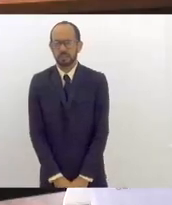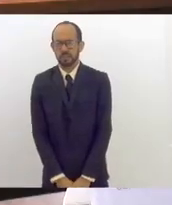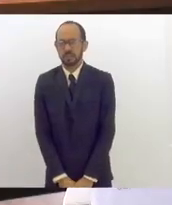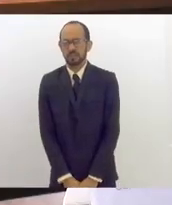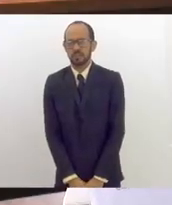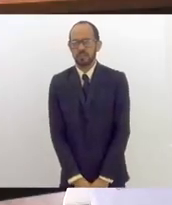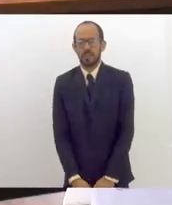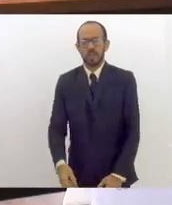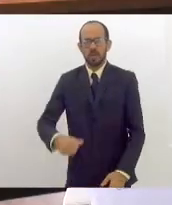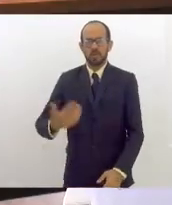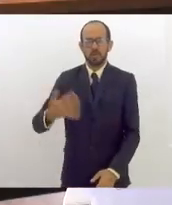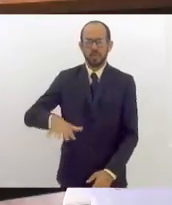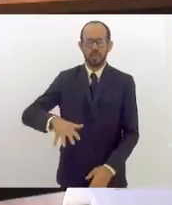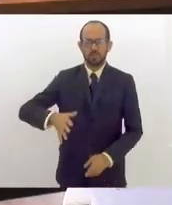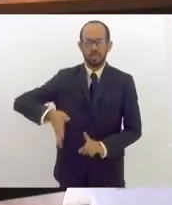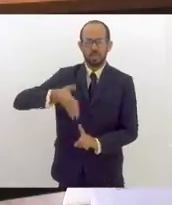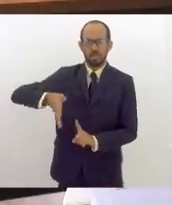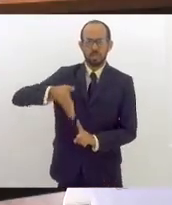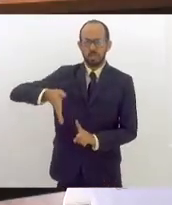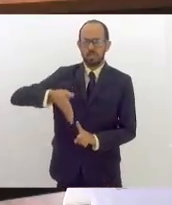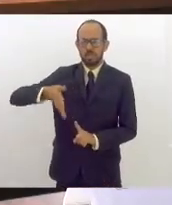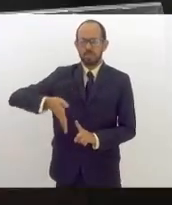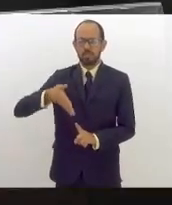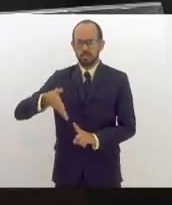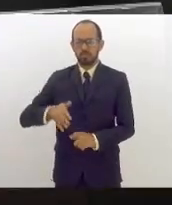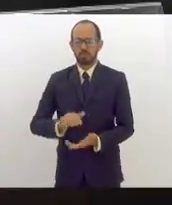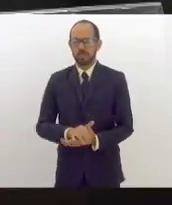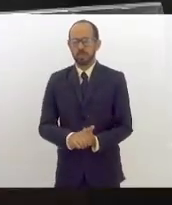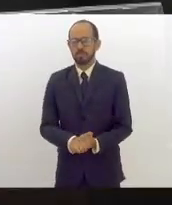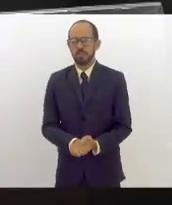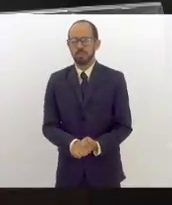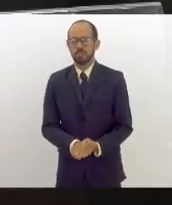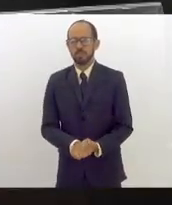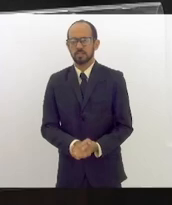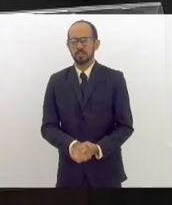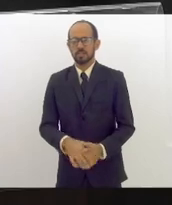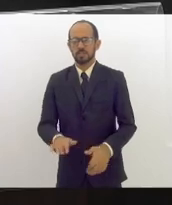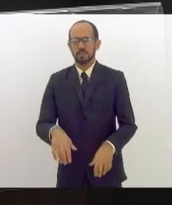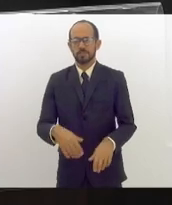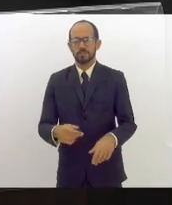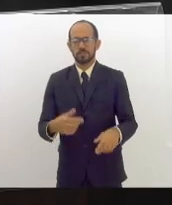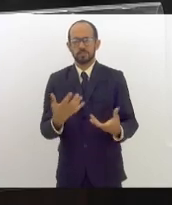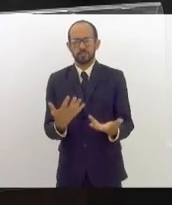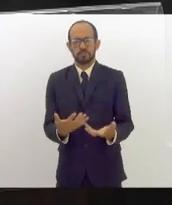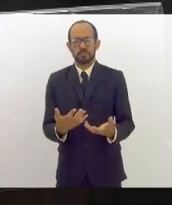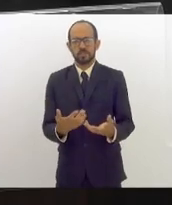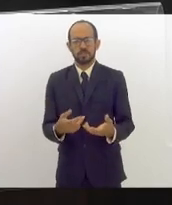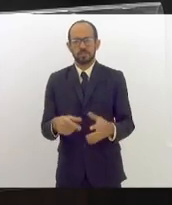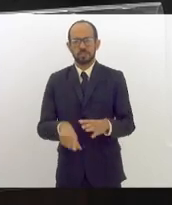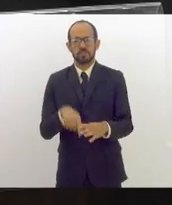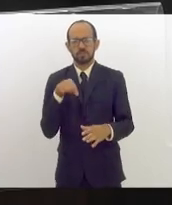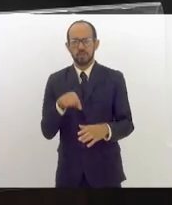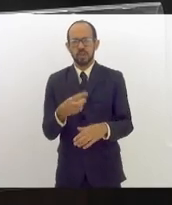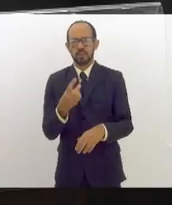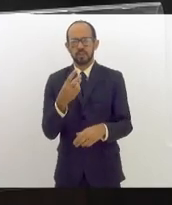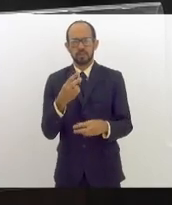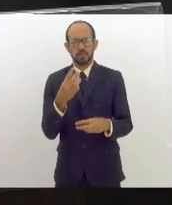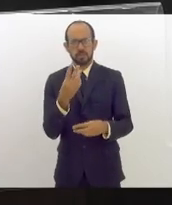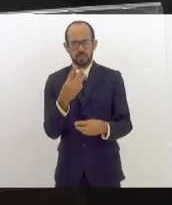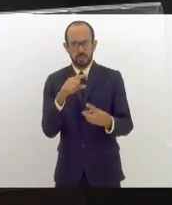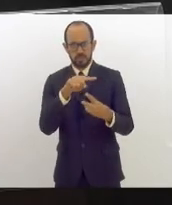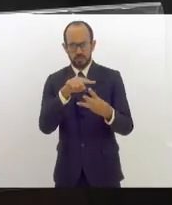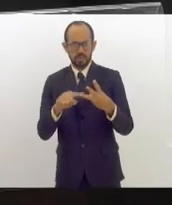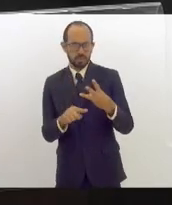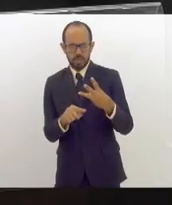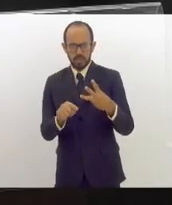não vou falar muito eu só quero dizer que o presidente também acerta nessa homenagem ao escolher três homenageados um jovem Paulo